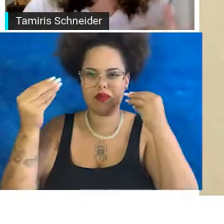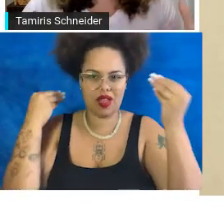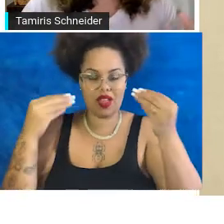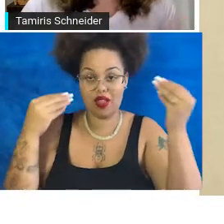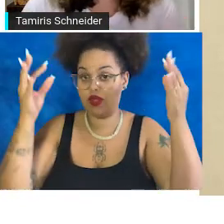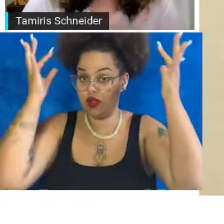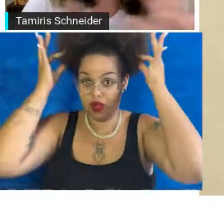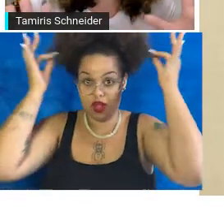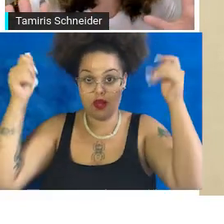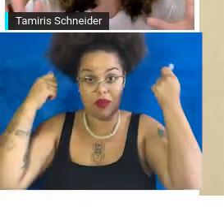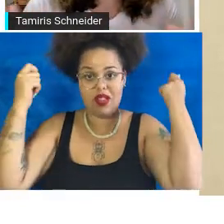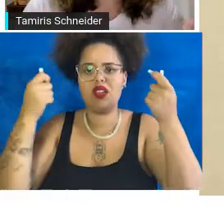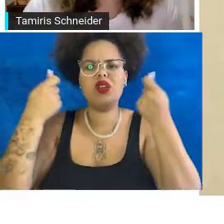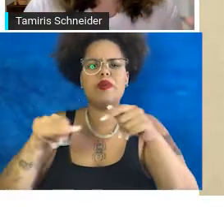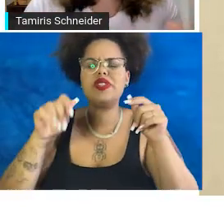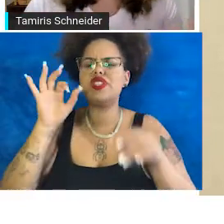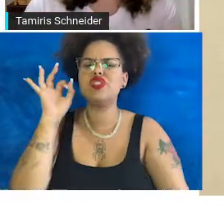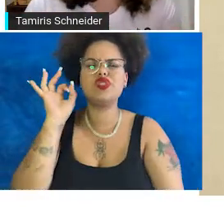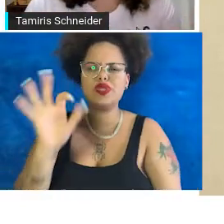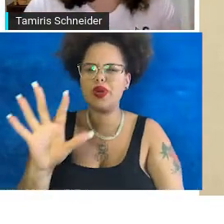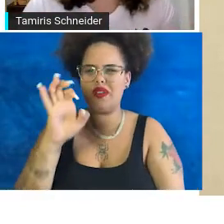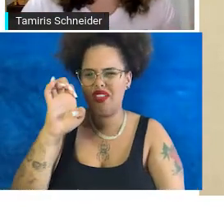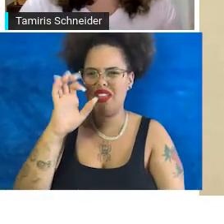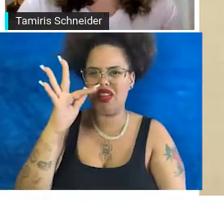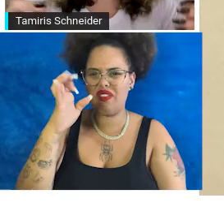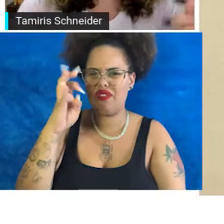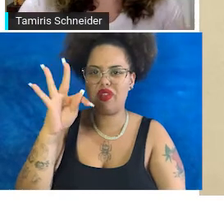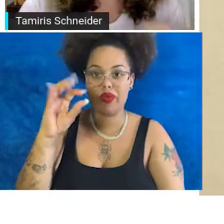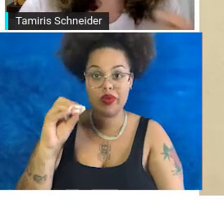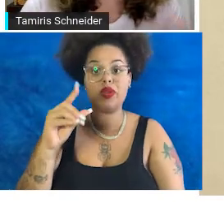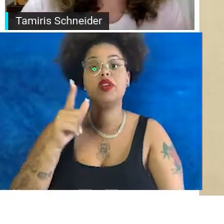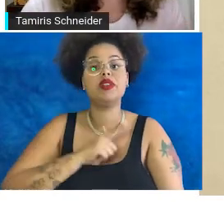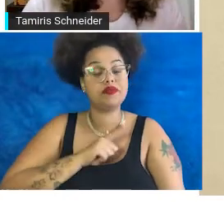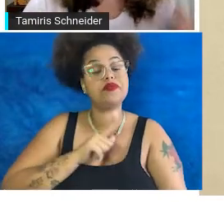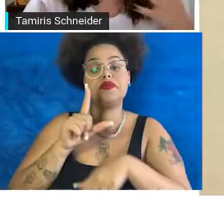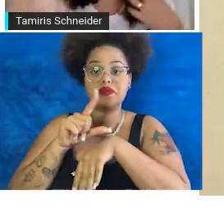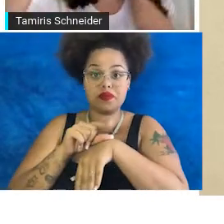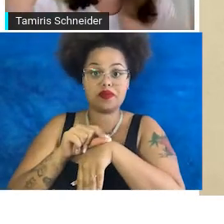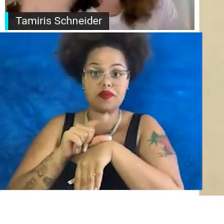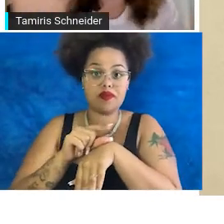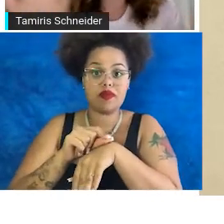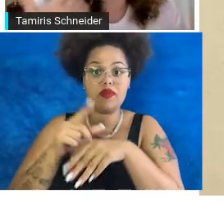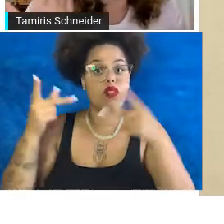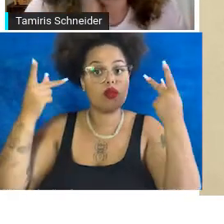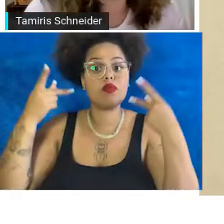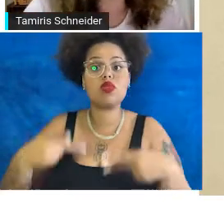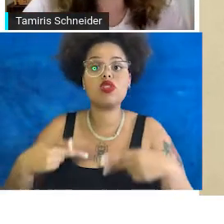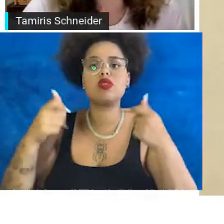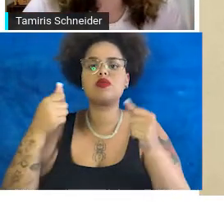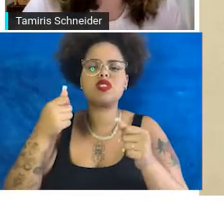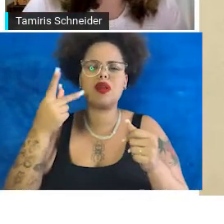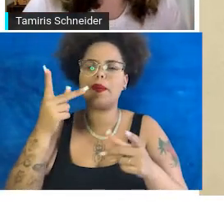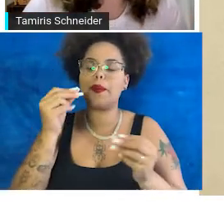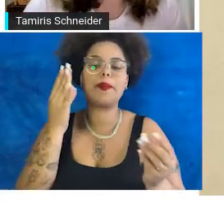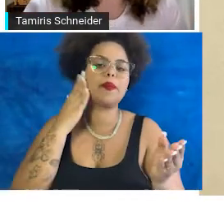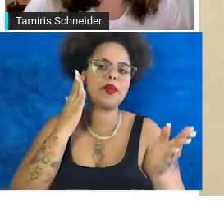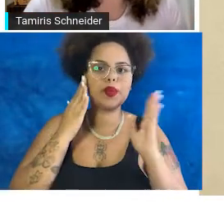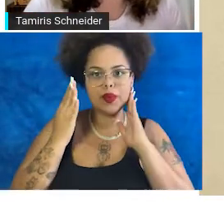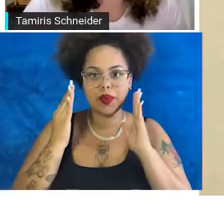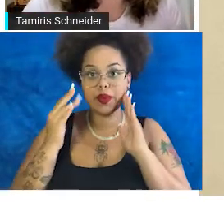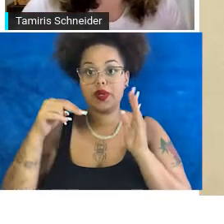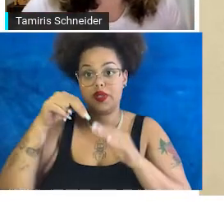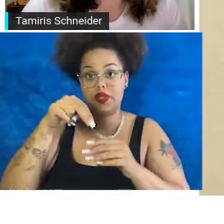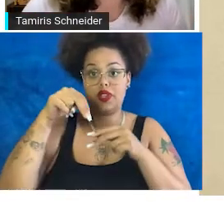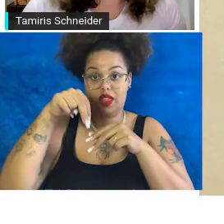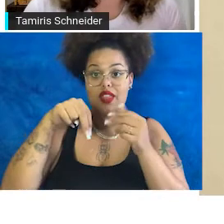e cabeleireiro não precisa necessariamente ser só para efeito, né? A gente tem os momentos ali que o personagem só precisa de um pó, né? É